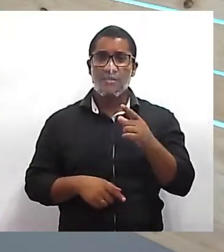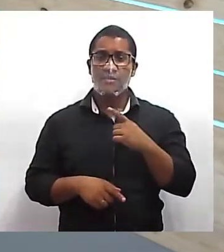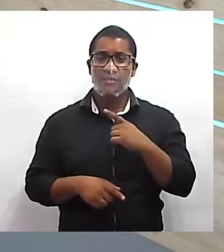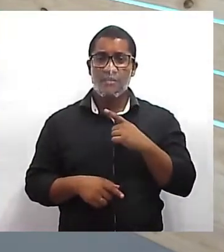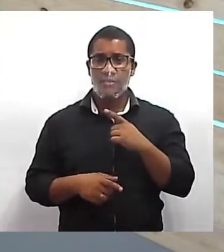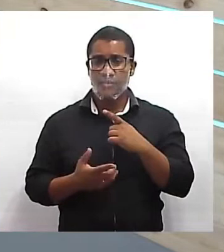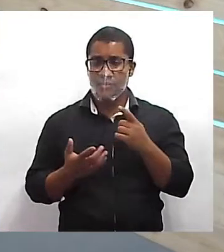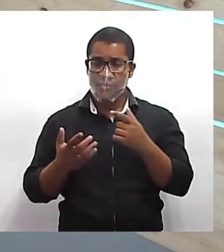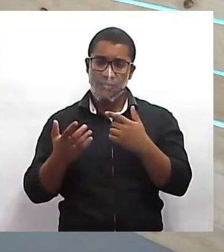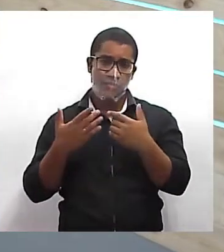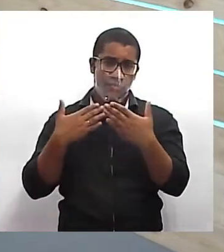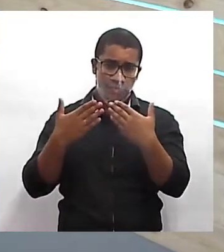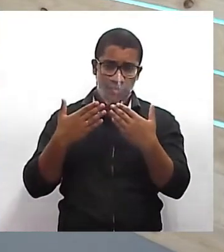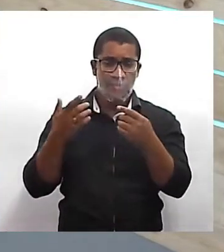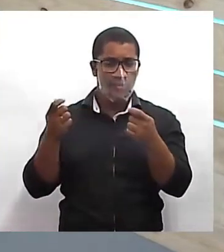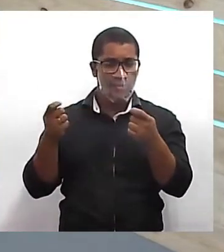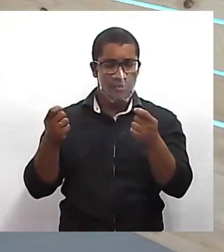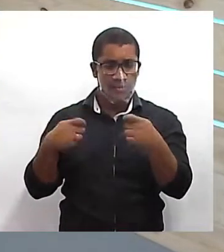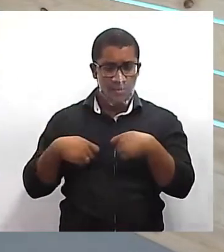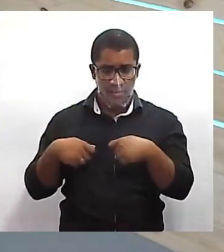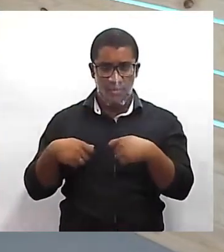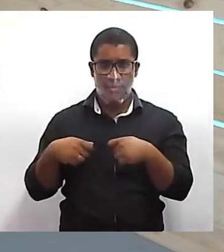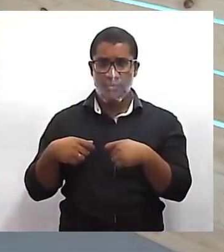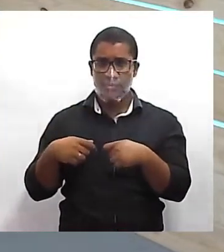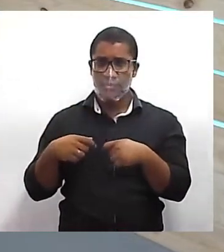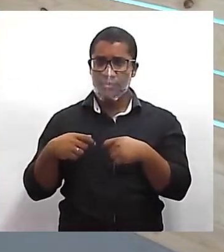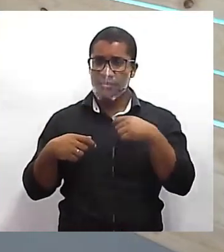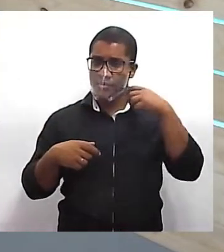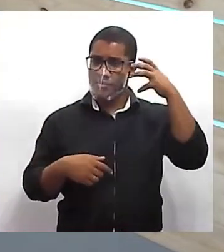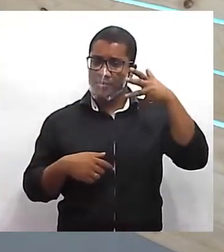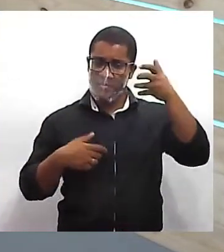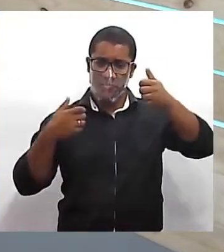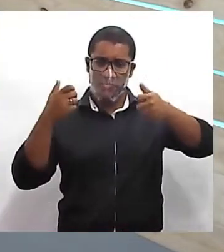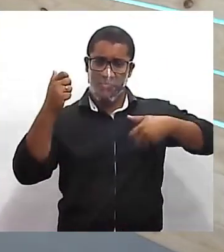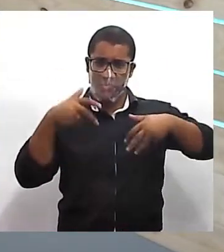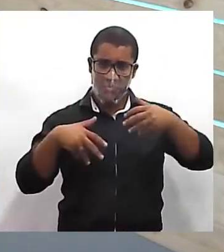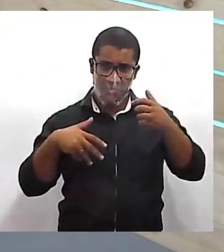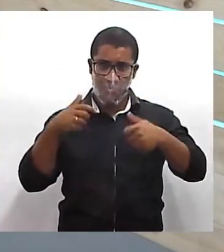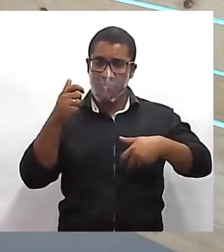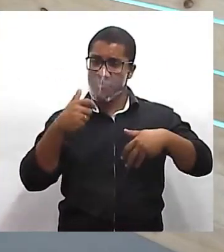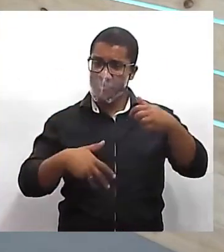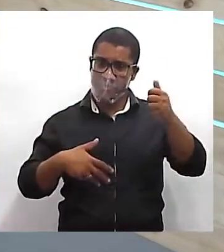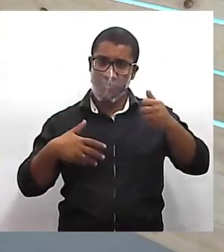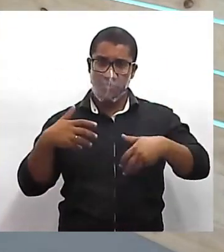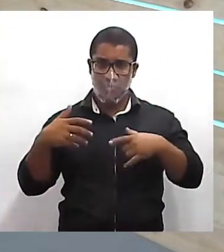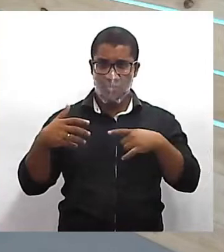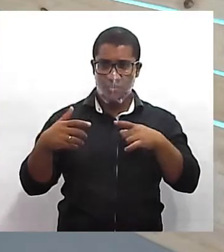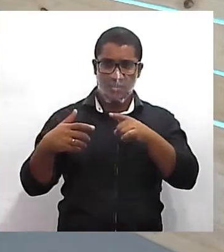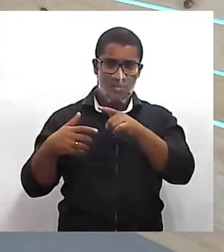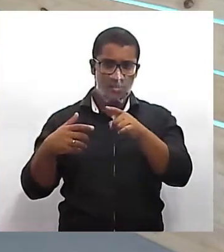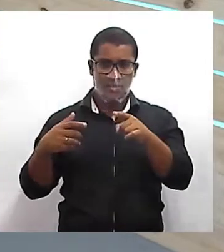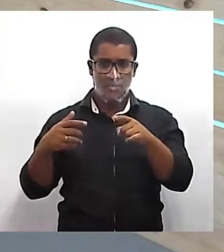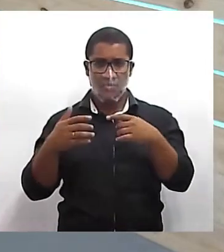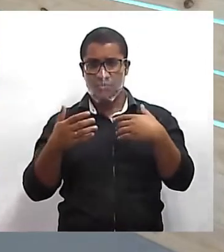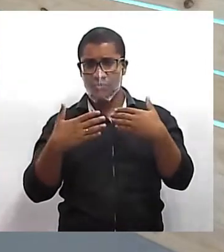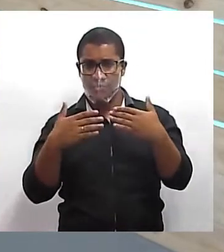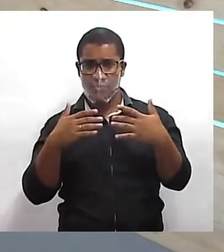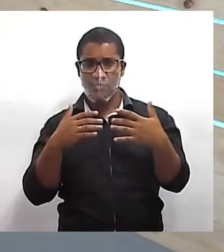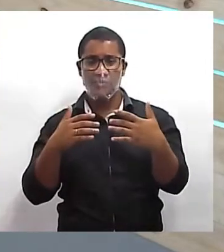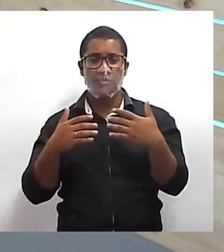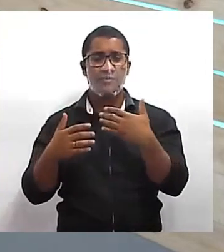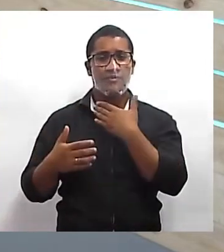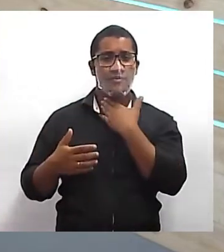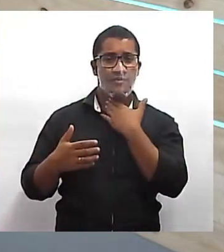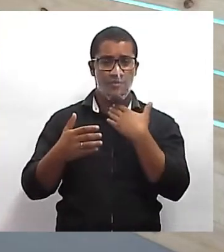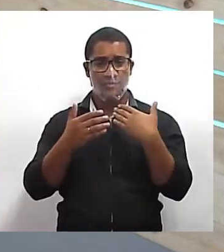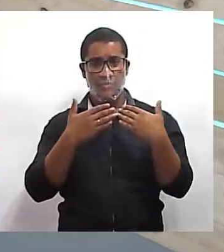verdade, acabará por construir discursos que dialogam com o opressor. Dessa forma, é necessário